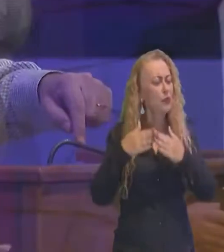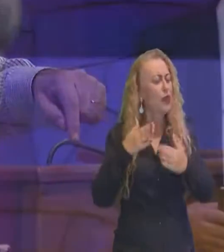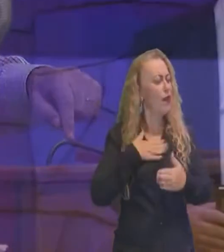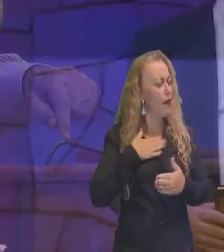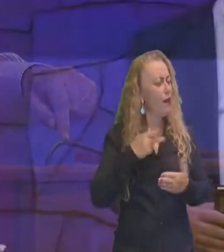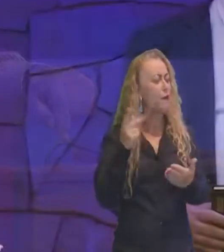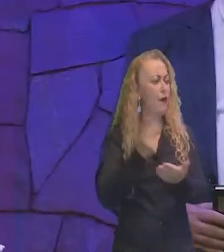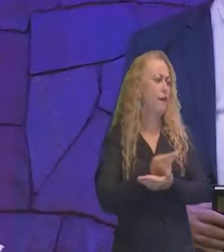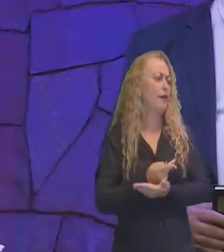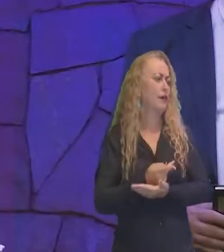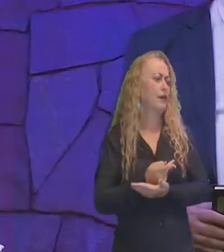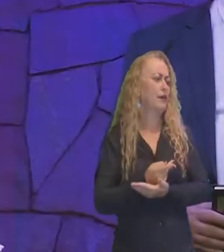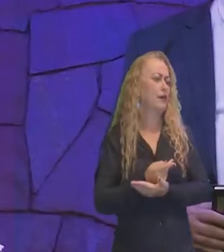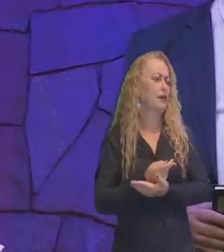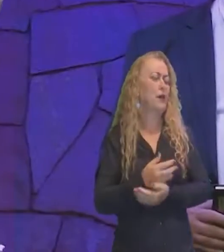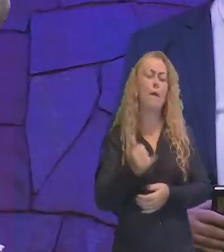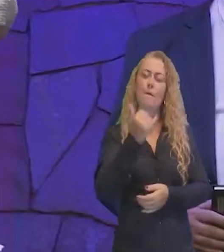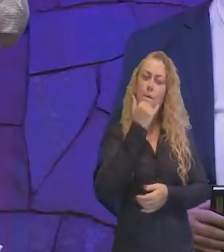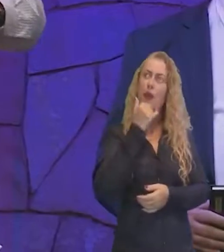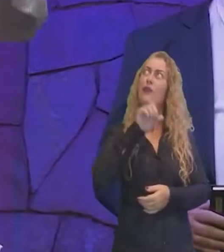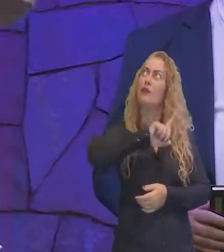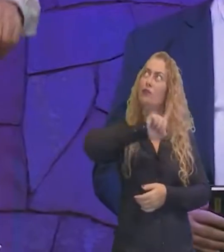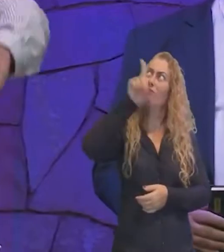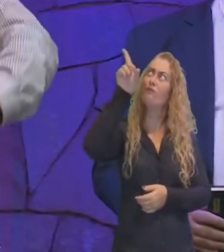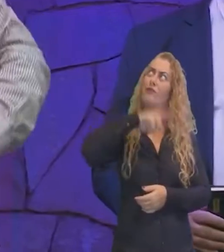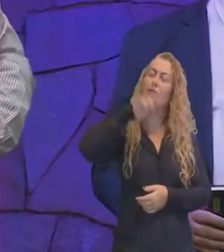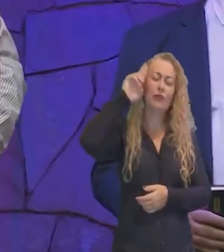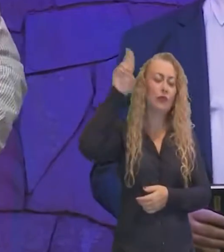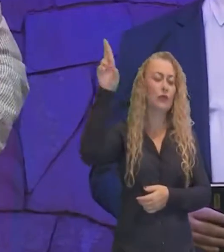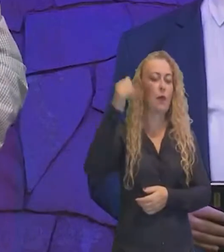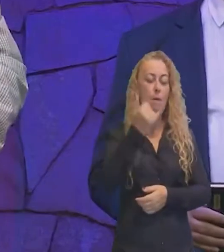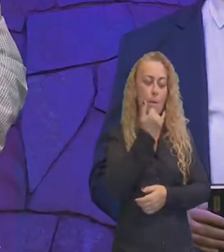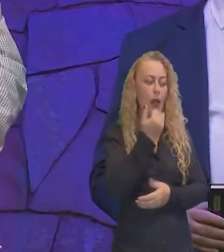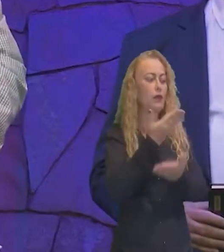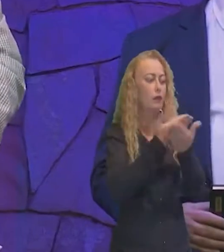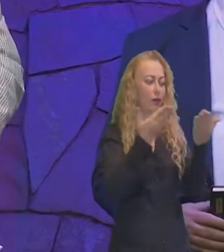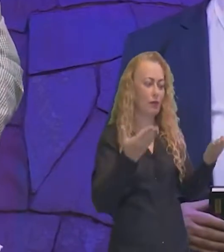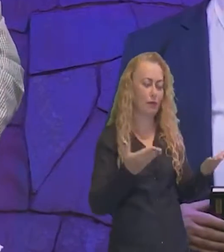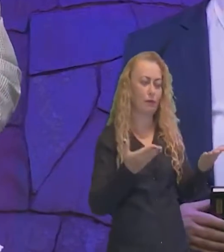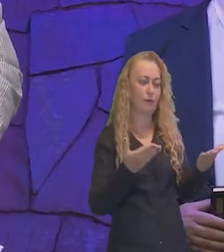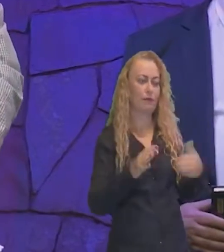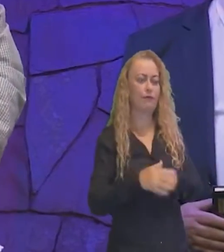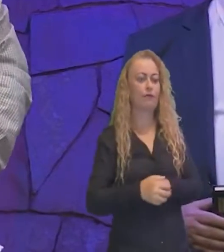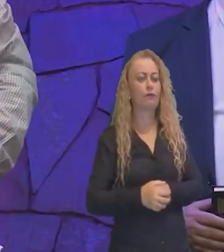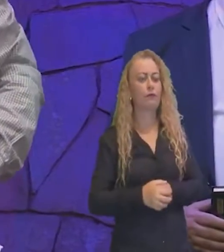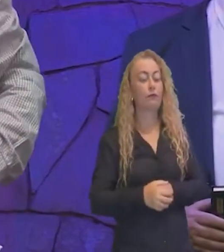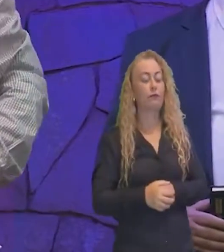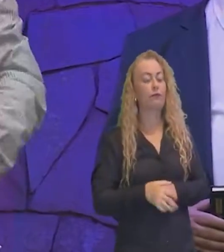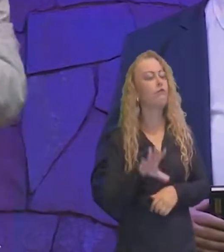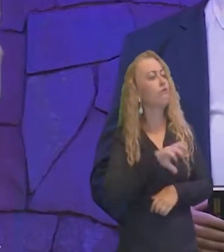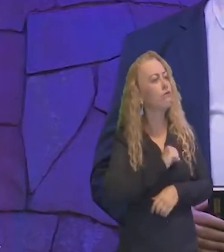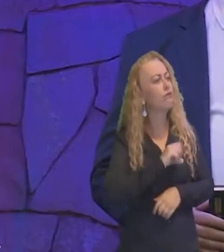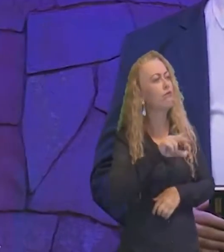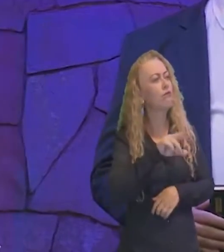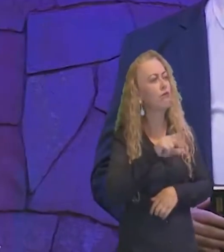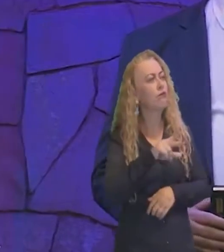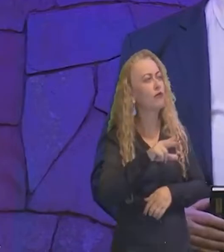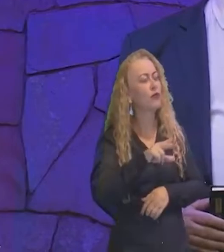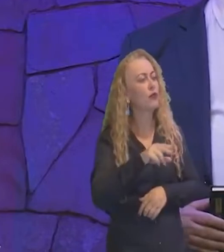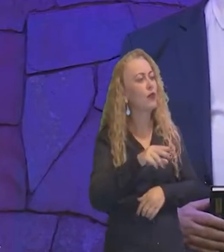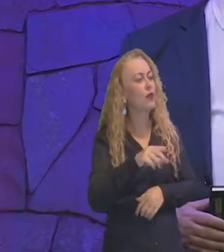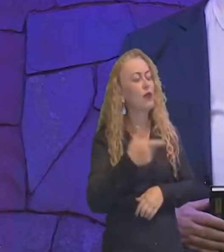errado, e eu peço perdão ao Senhor, e eu peço perdão a você. E meus queridos irmãos, não